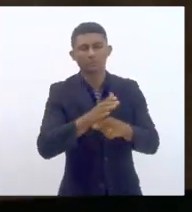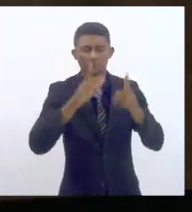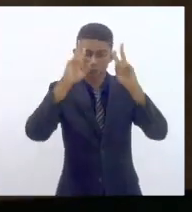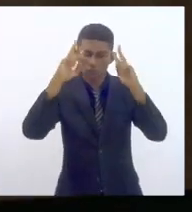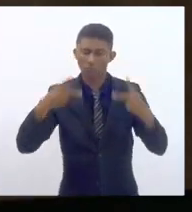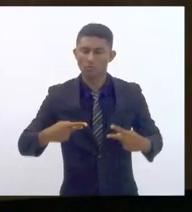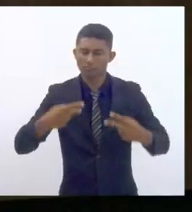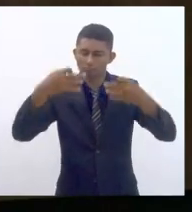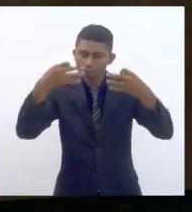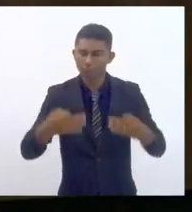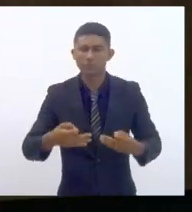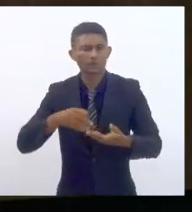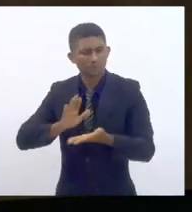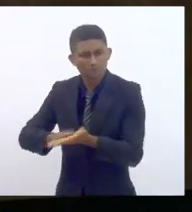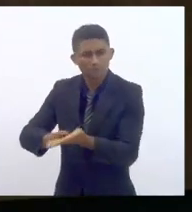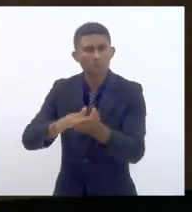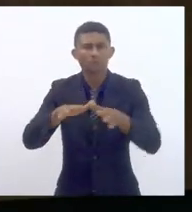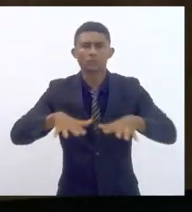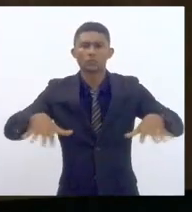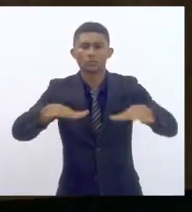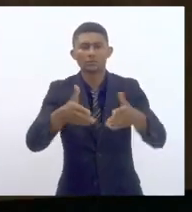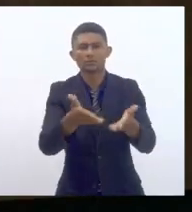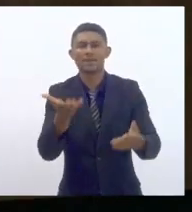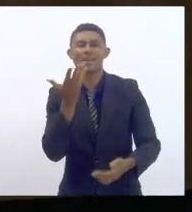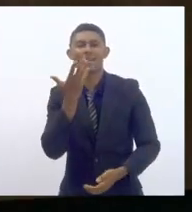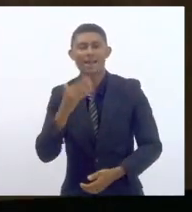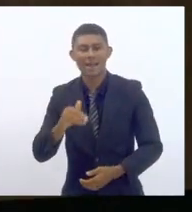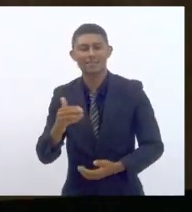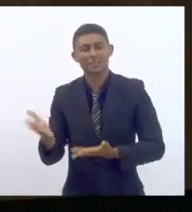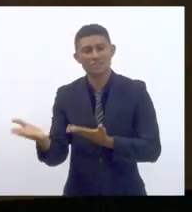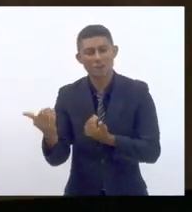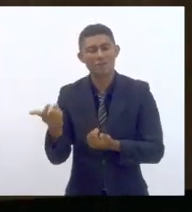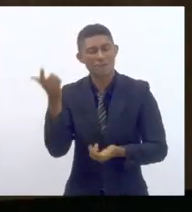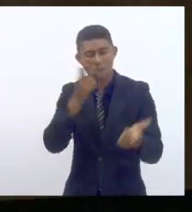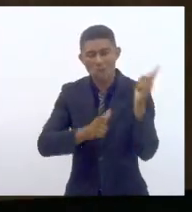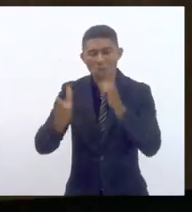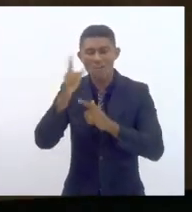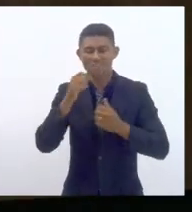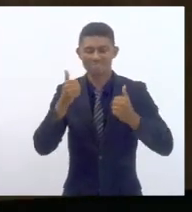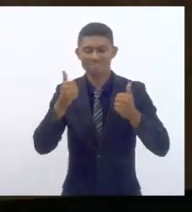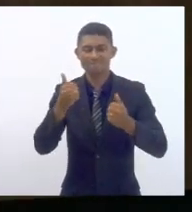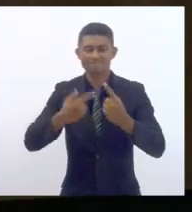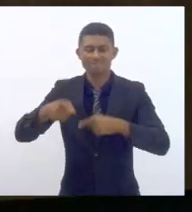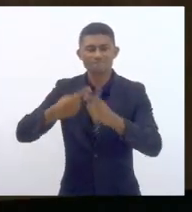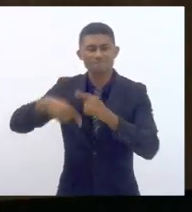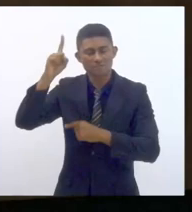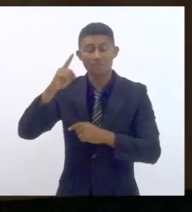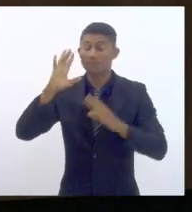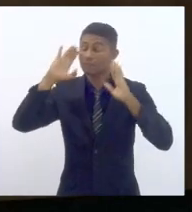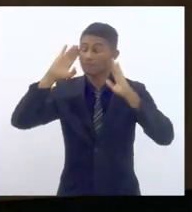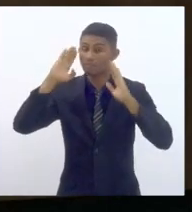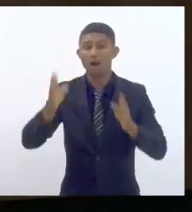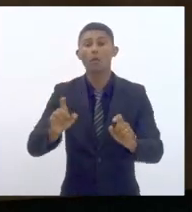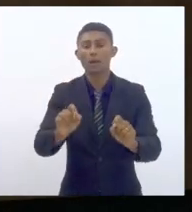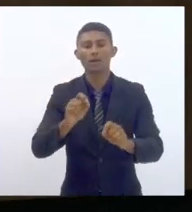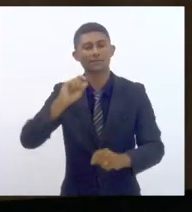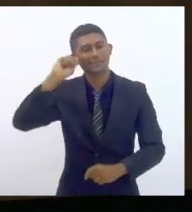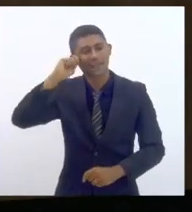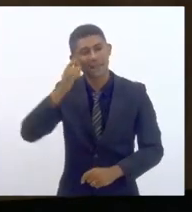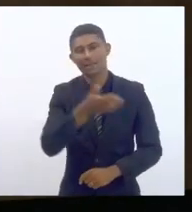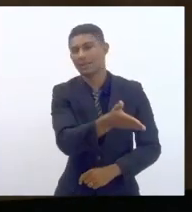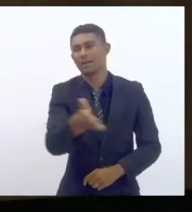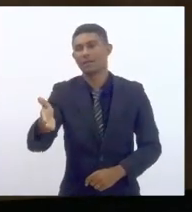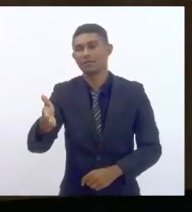Então, parabéns a todos. Quem ganha são as crianças e adolescentes de favela, em especial pretos e pretas, que muitas vezes não têm a